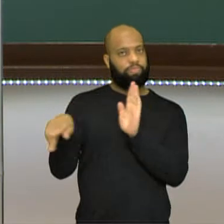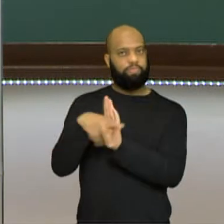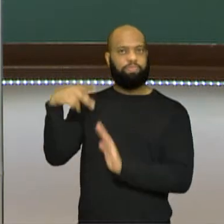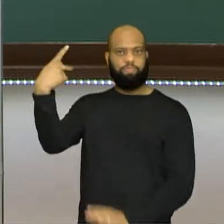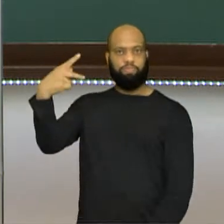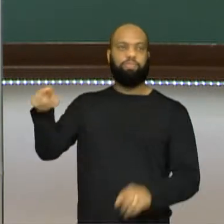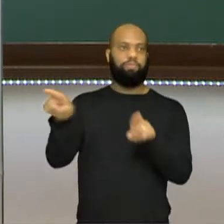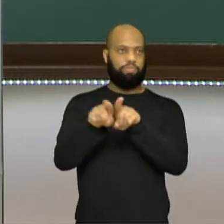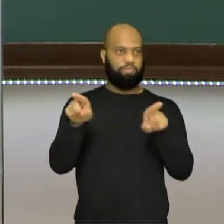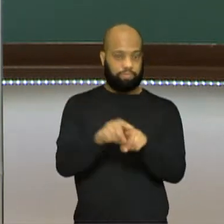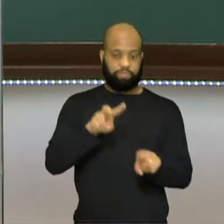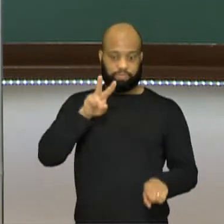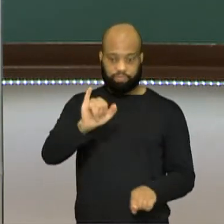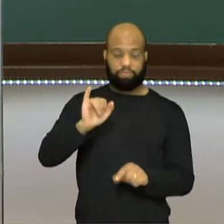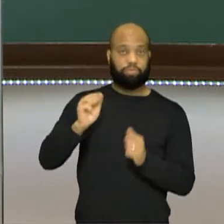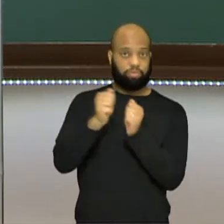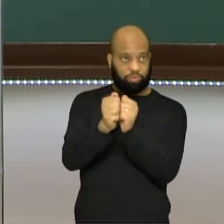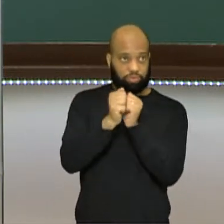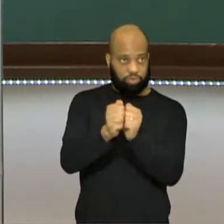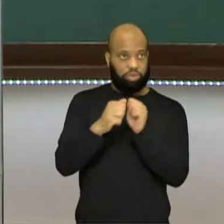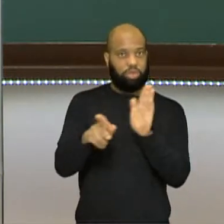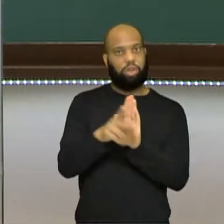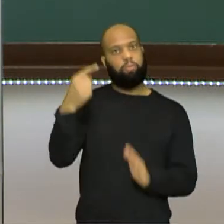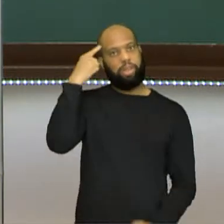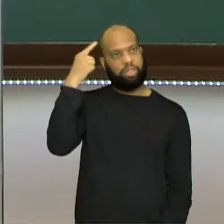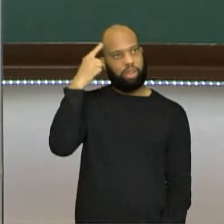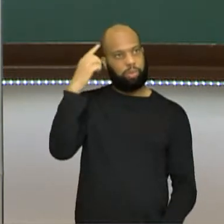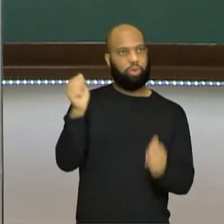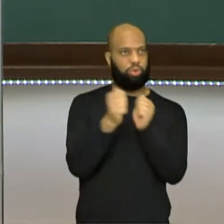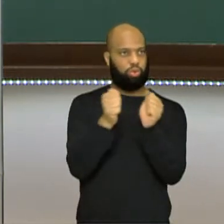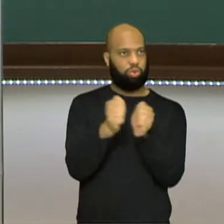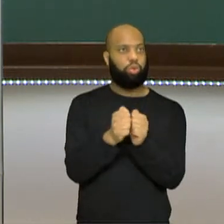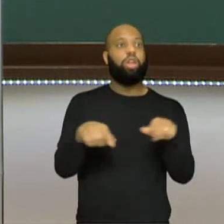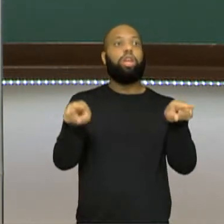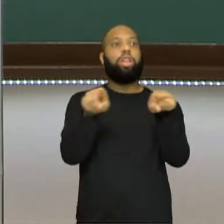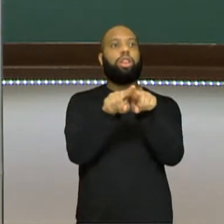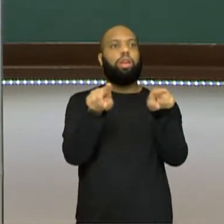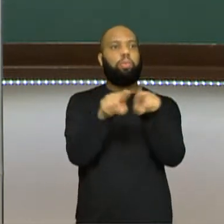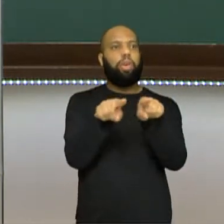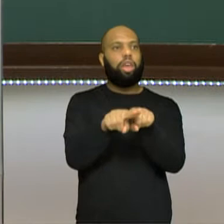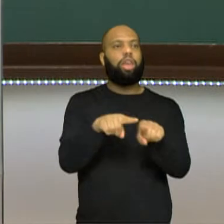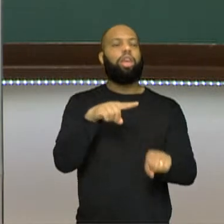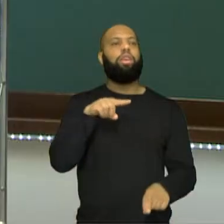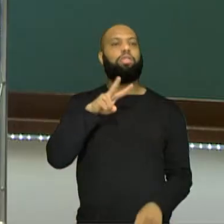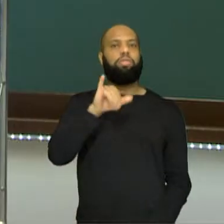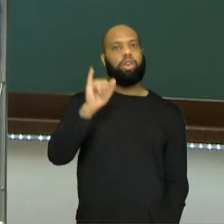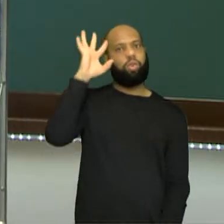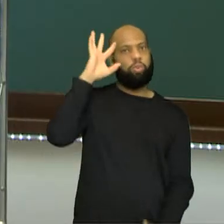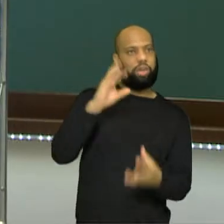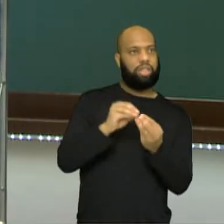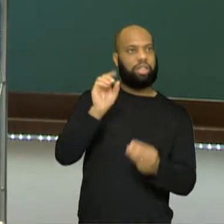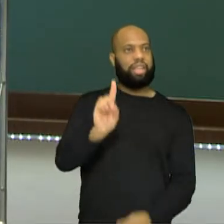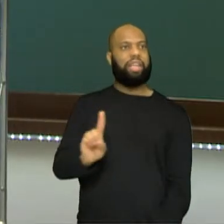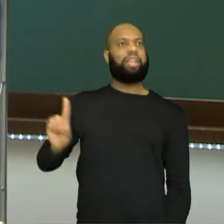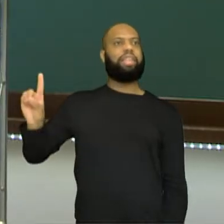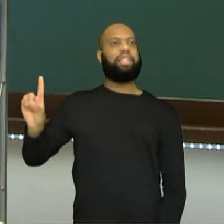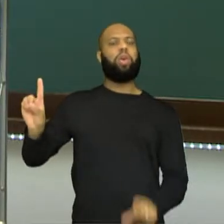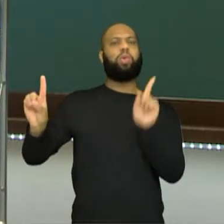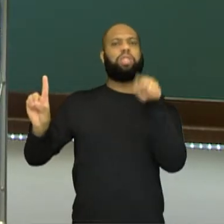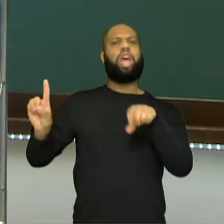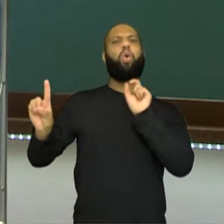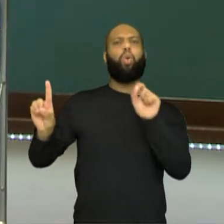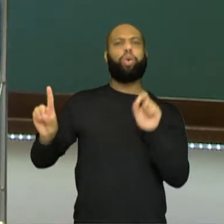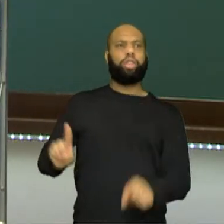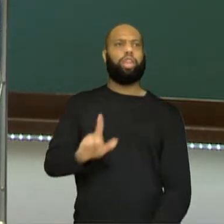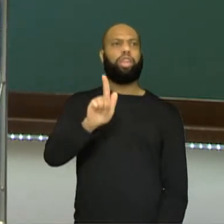tendência para, né, o pensamento do Copérnico. Também ele vai entender que Deus é um geômetra, como se Deus